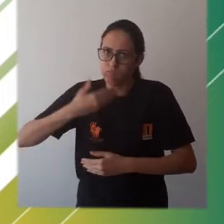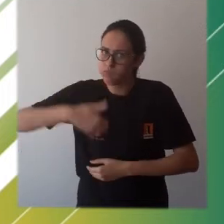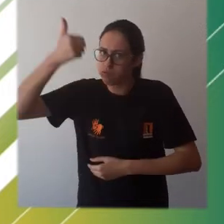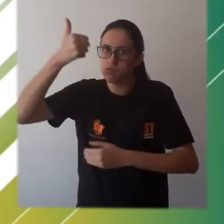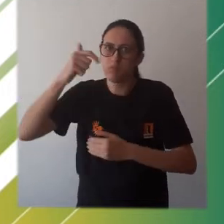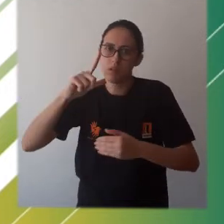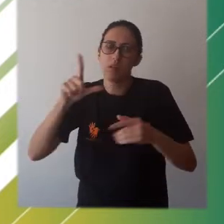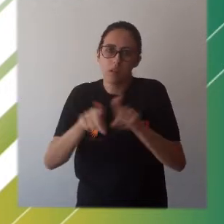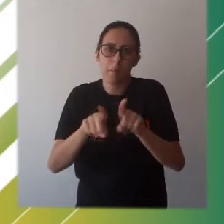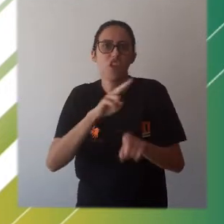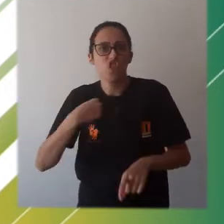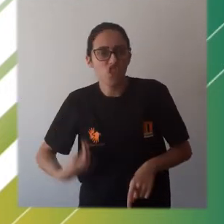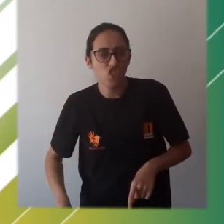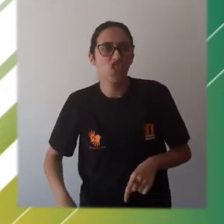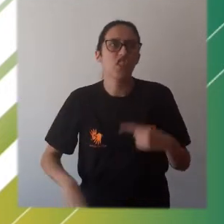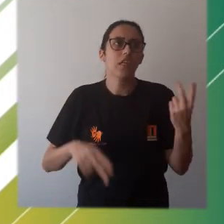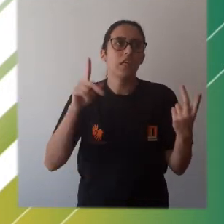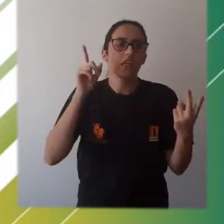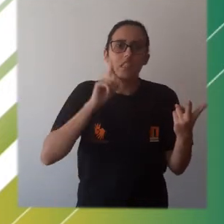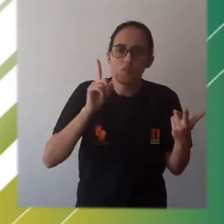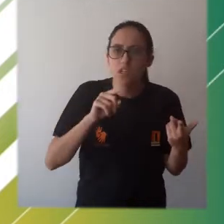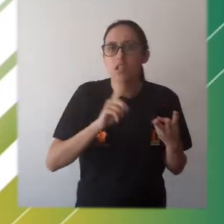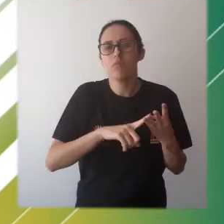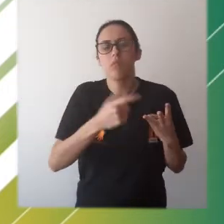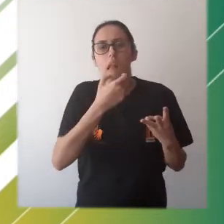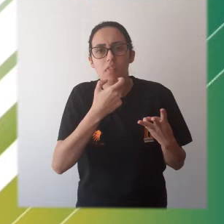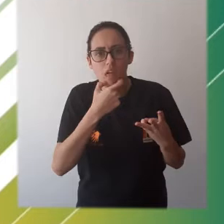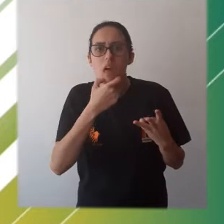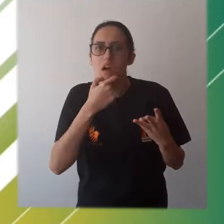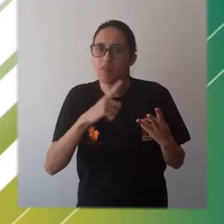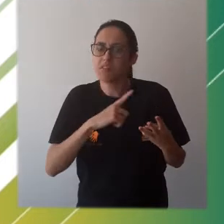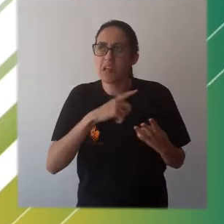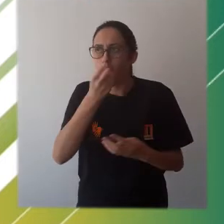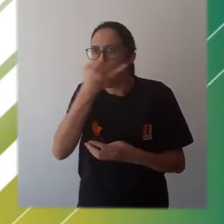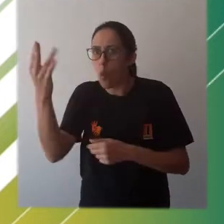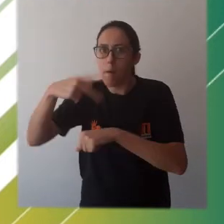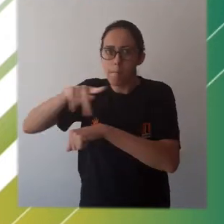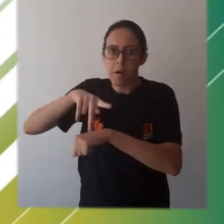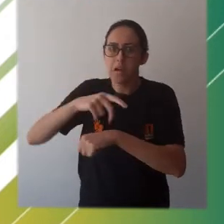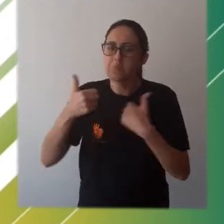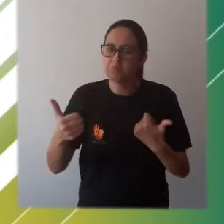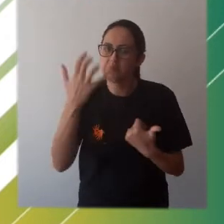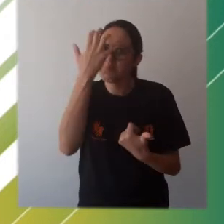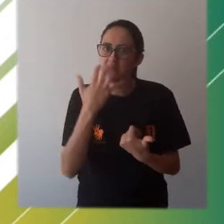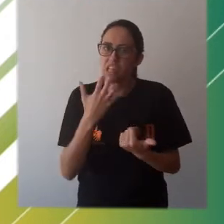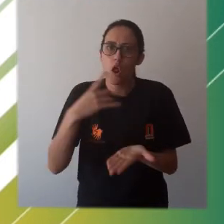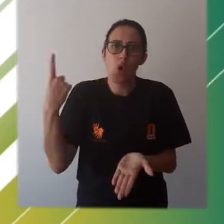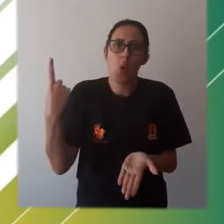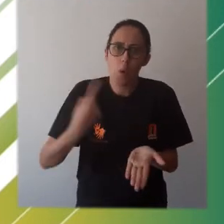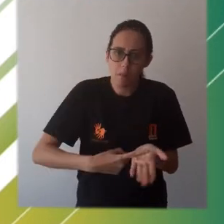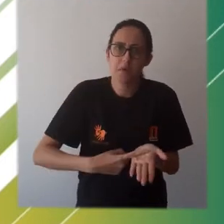com China, Estados Unidos, Inglaterra, enfim. E demonstra a seriedade